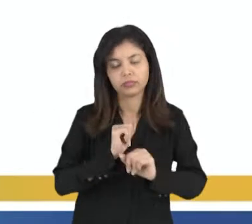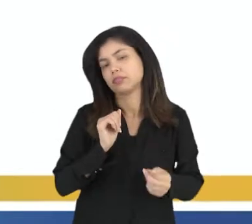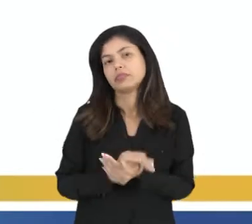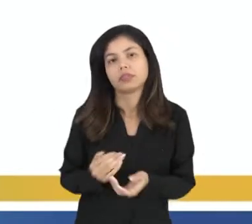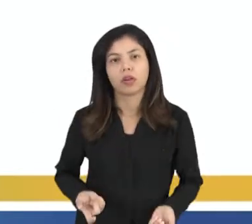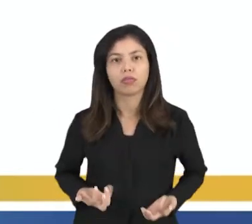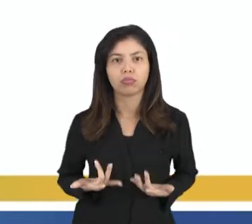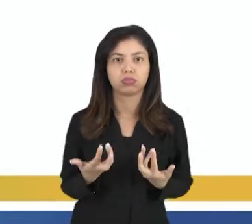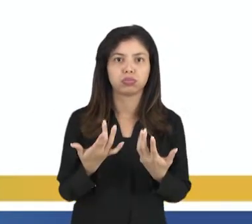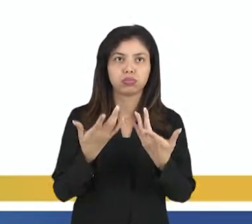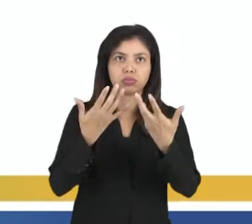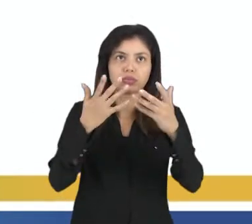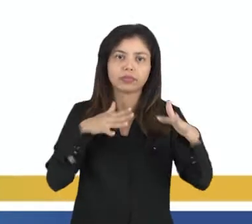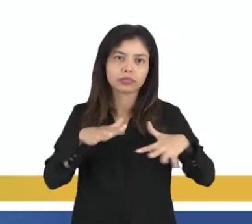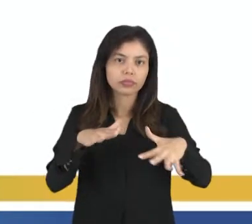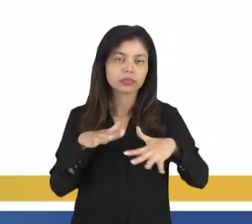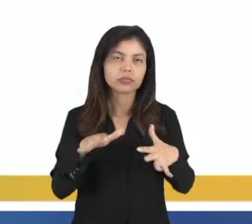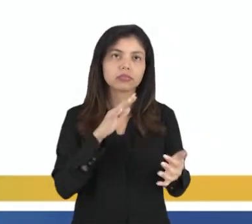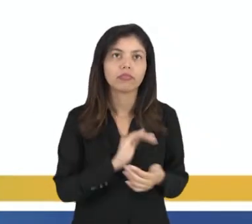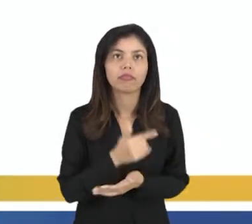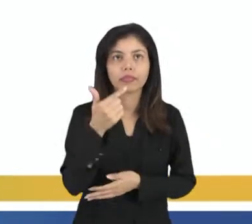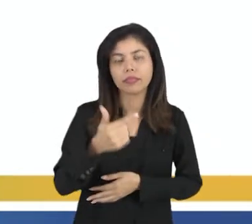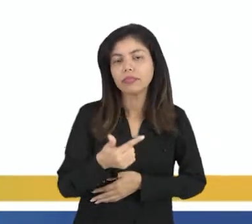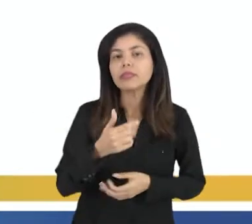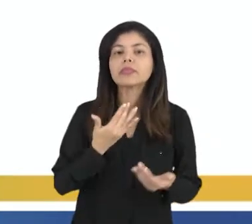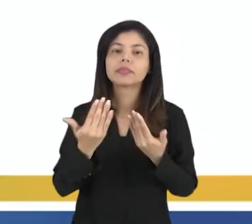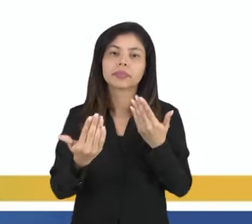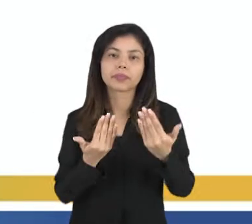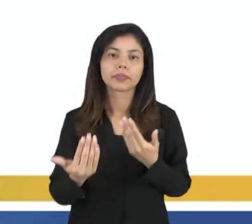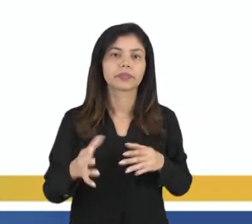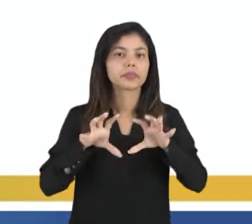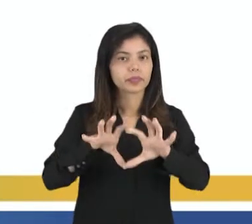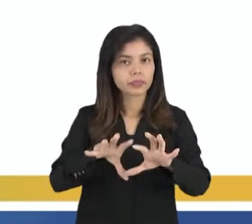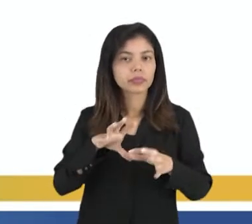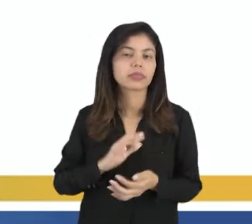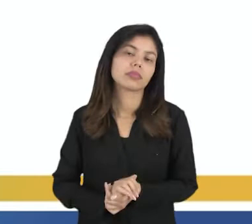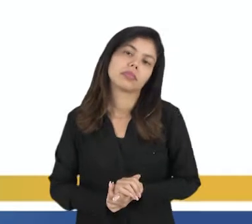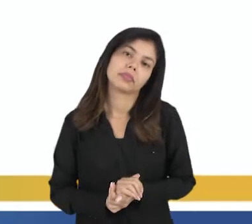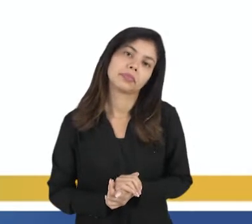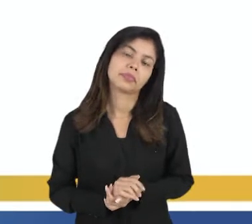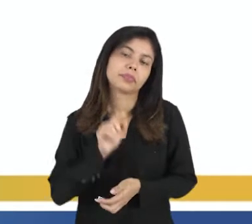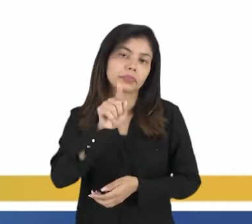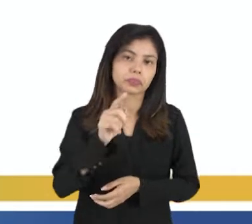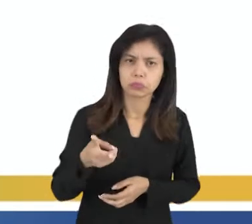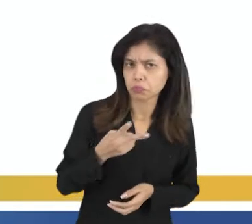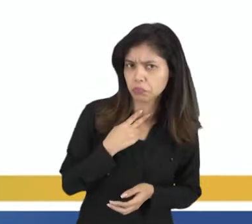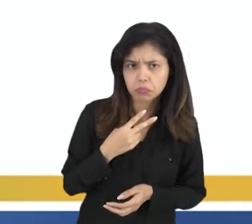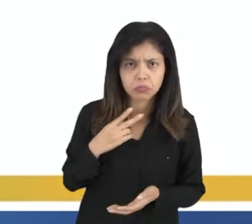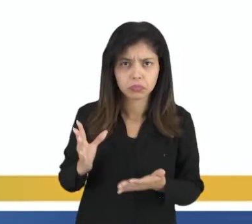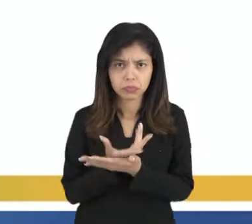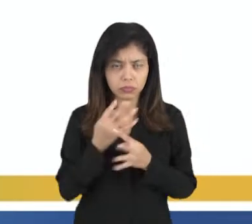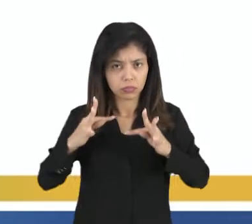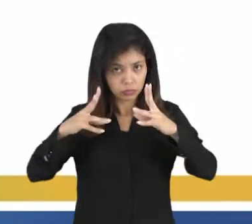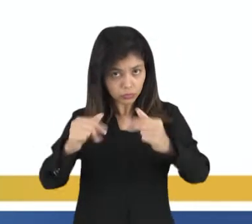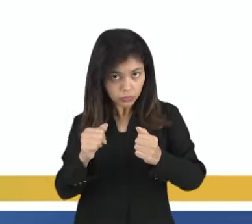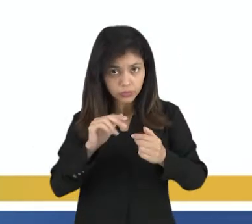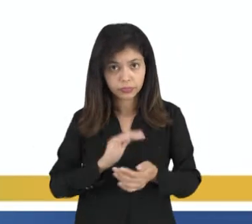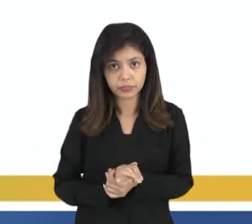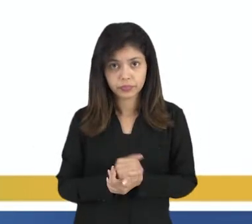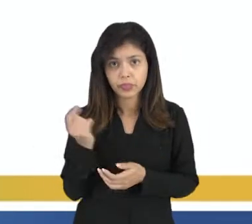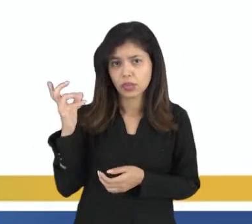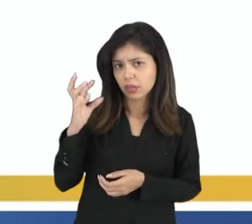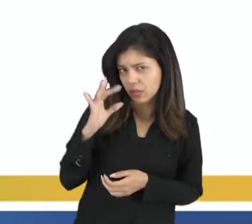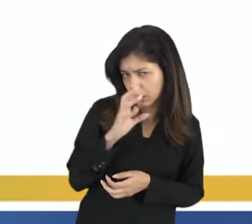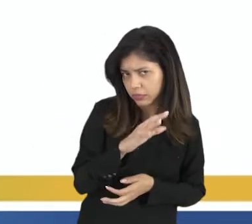máquinas. Então, a segunda lei, ela está relacionada a isso, tá? Você não pode pegar todo esse calor